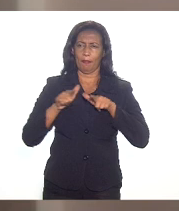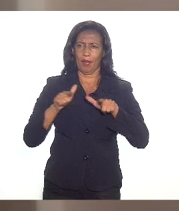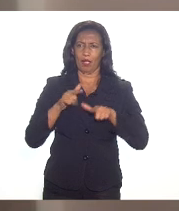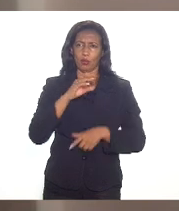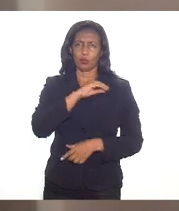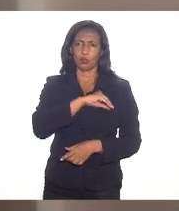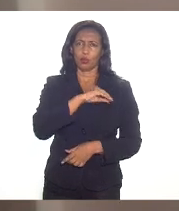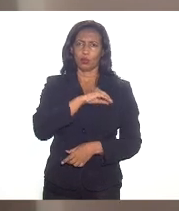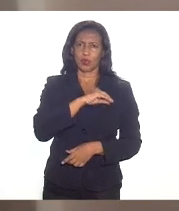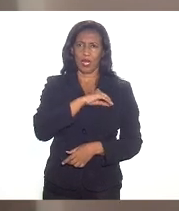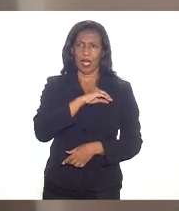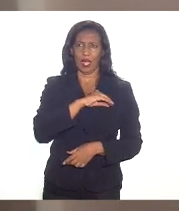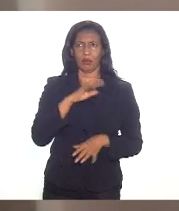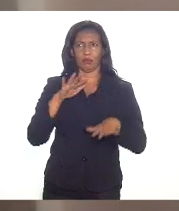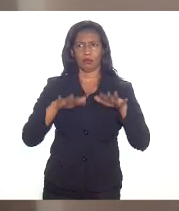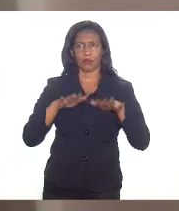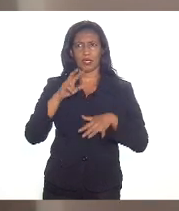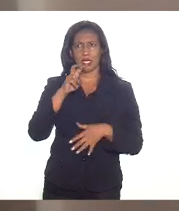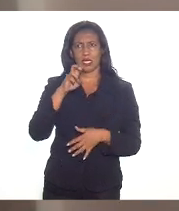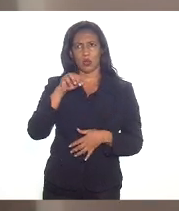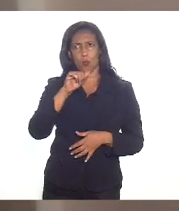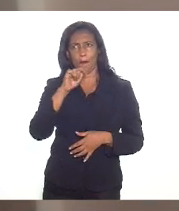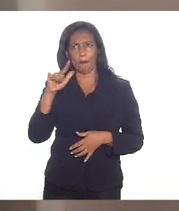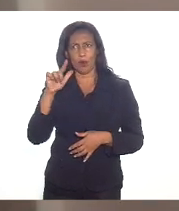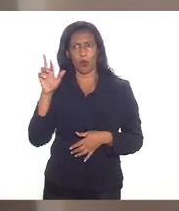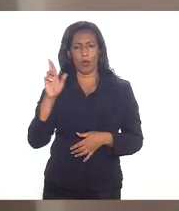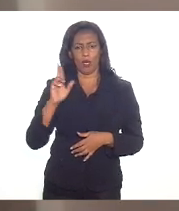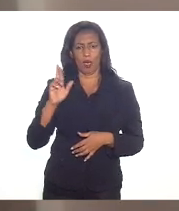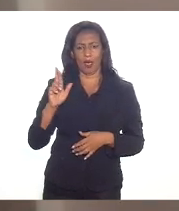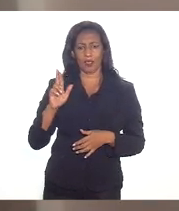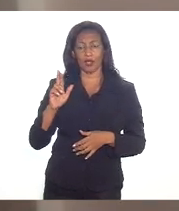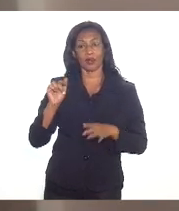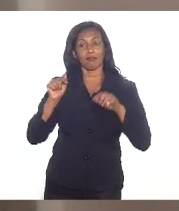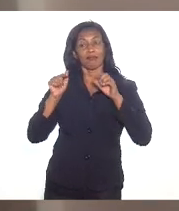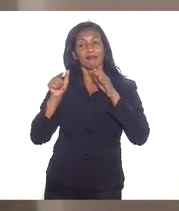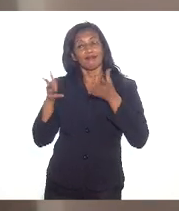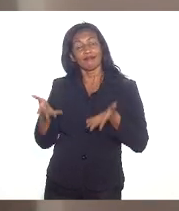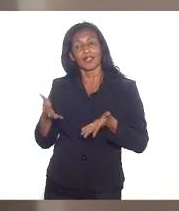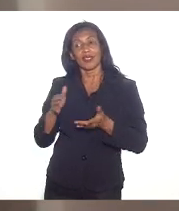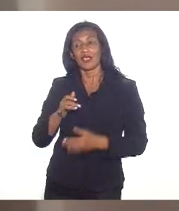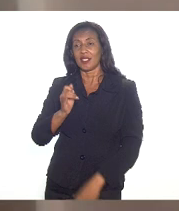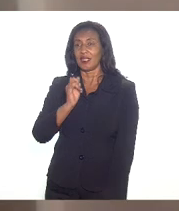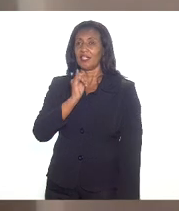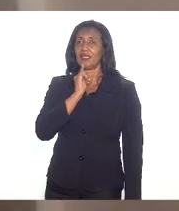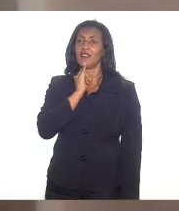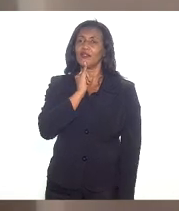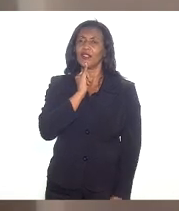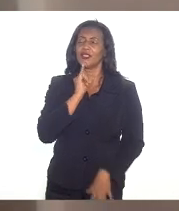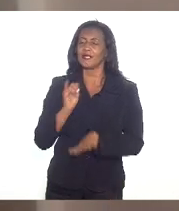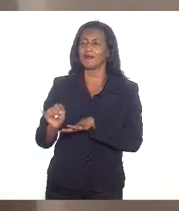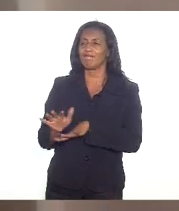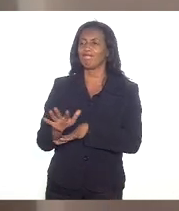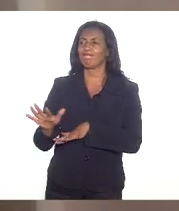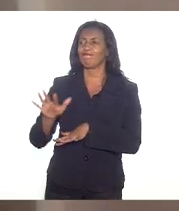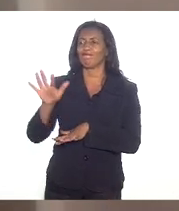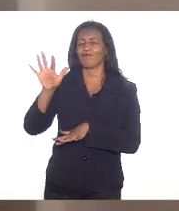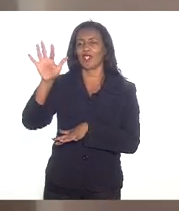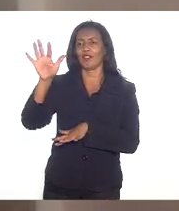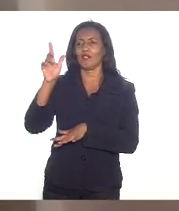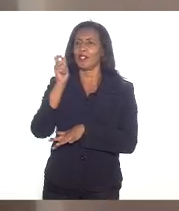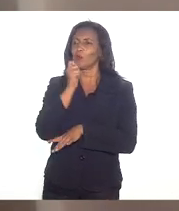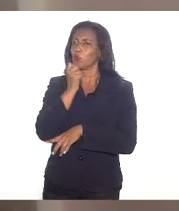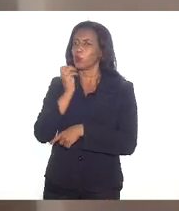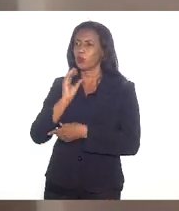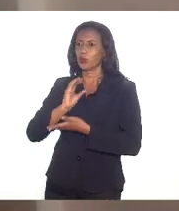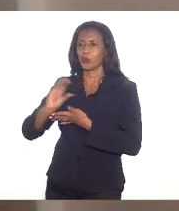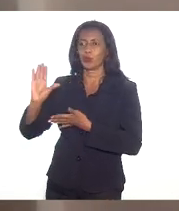de R$5 mil, e a nossa periferia metropolitana, infelizmente, continua dormitório, apesar